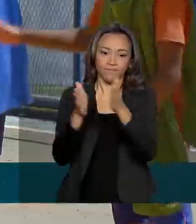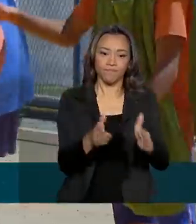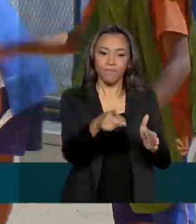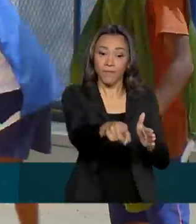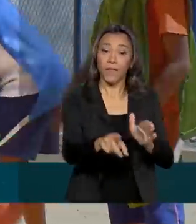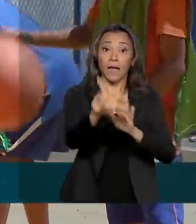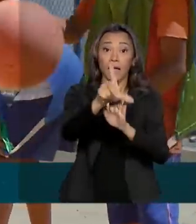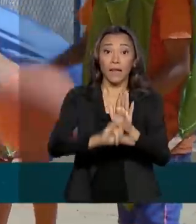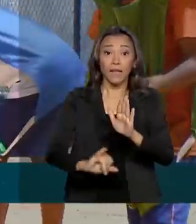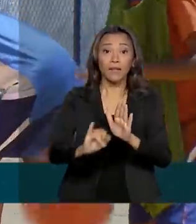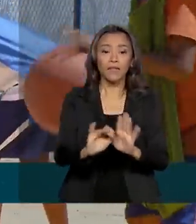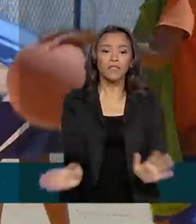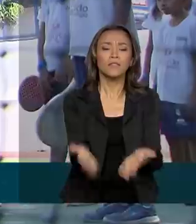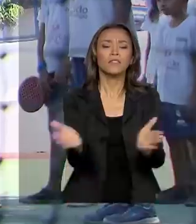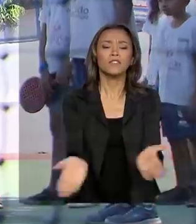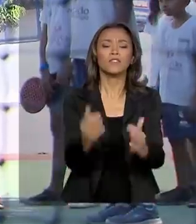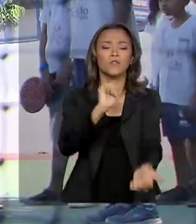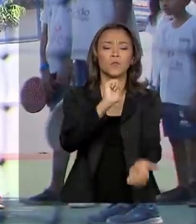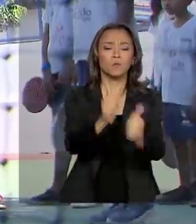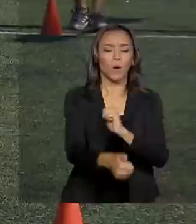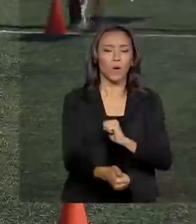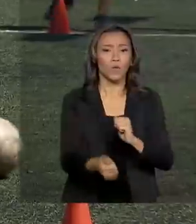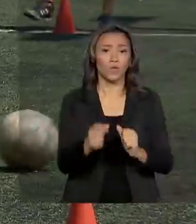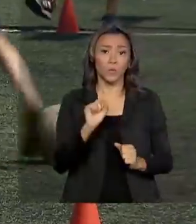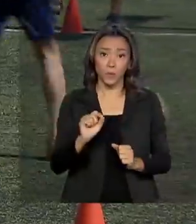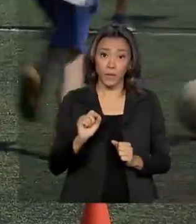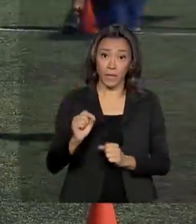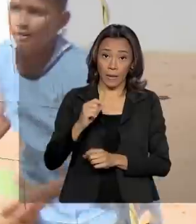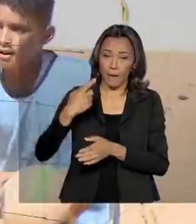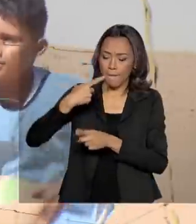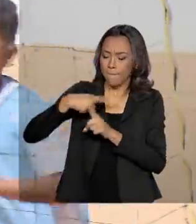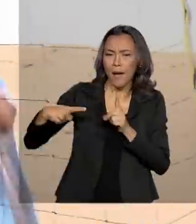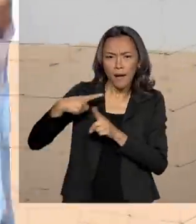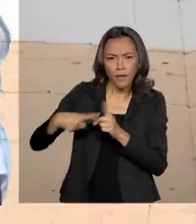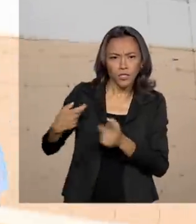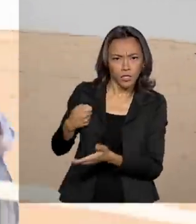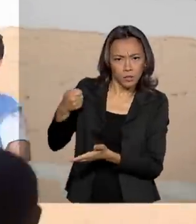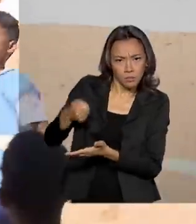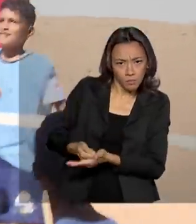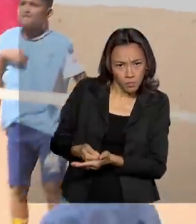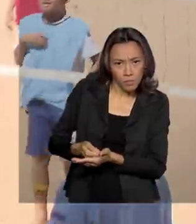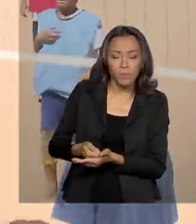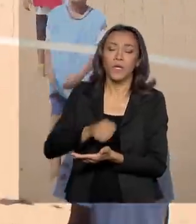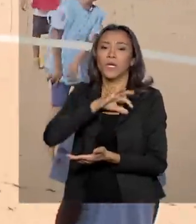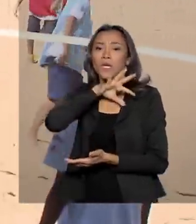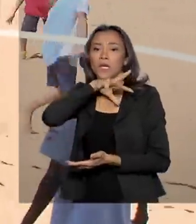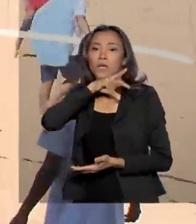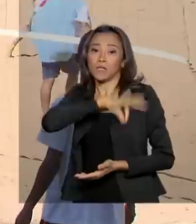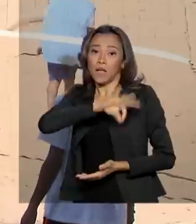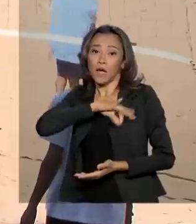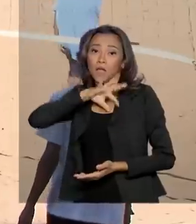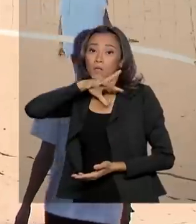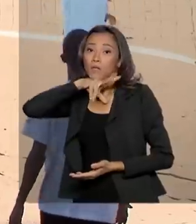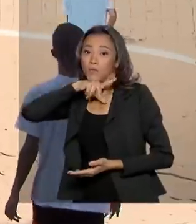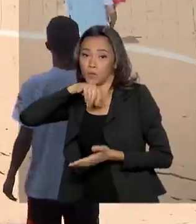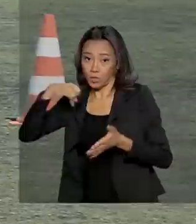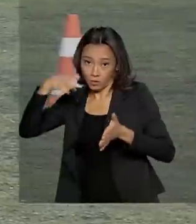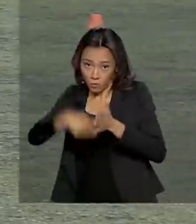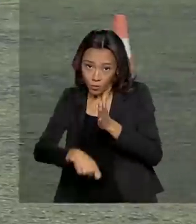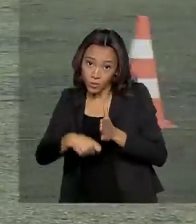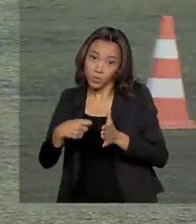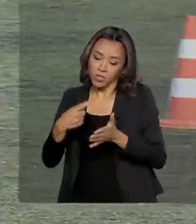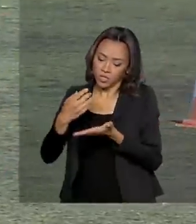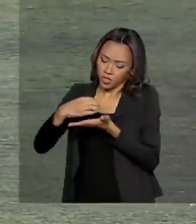permite destinar parte do que se pagaria de imposto de renda a projetos esportivos as empresas